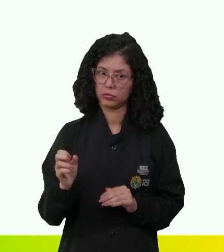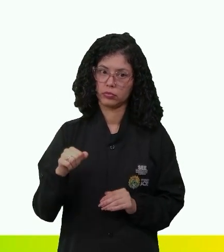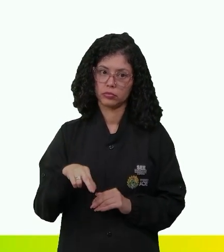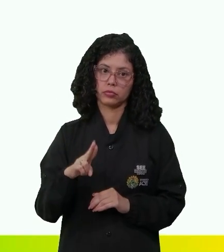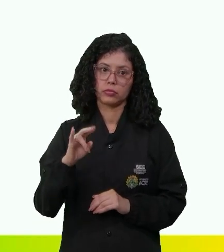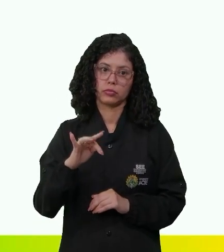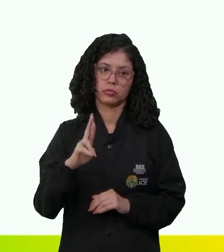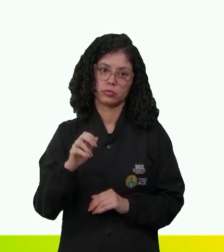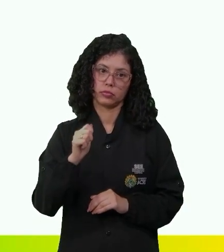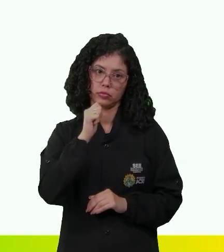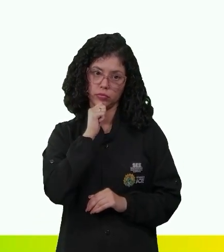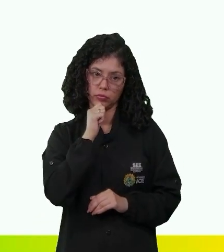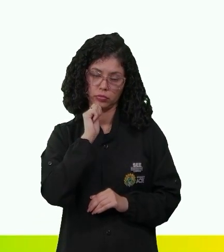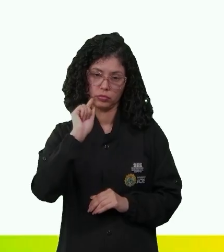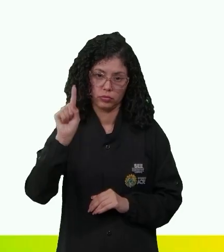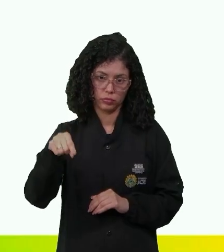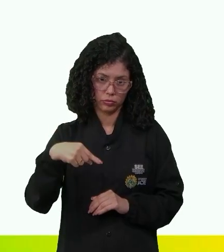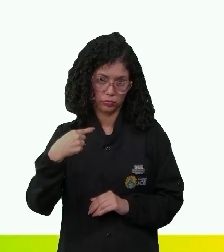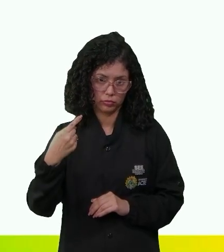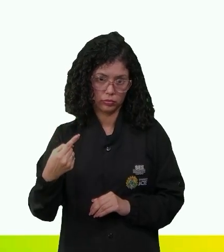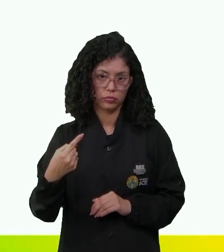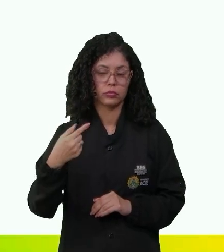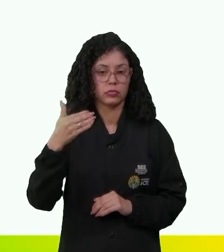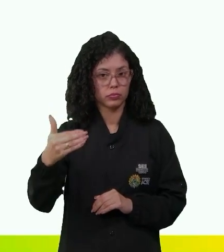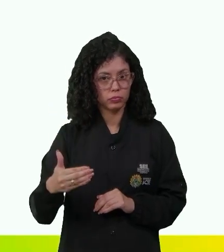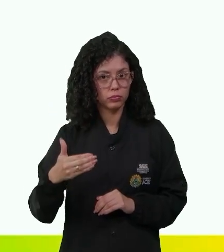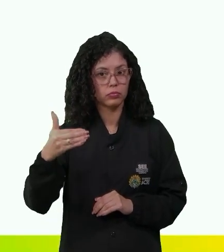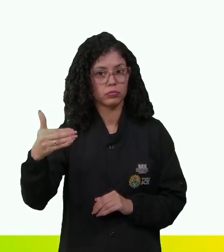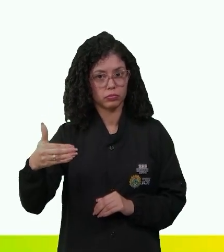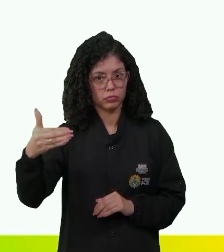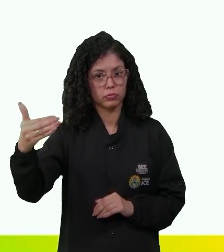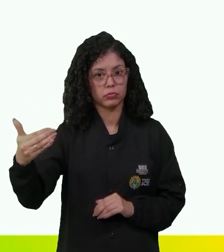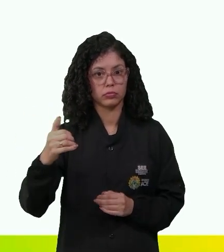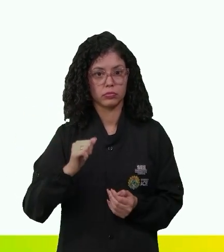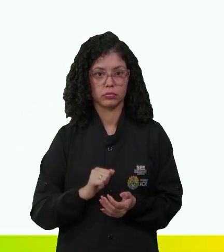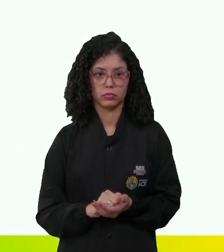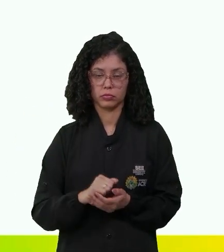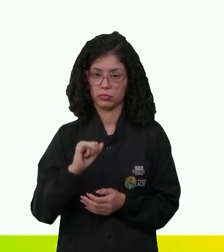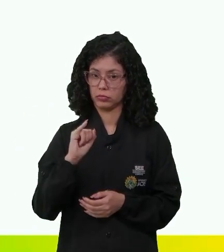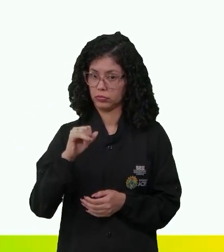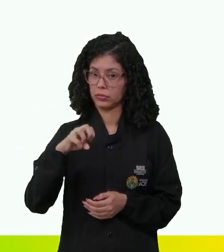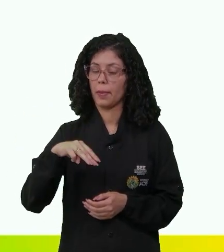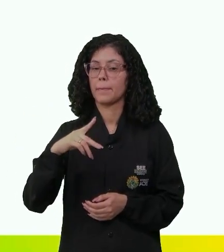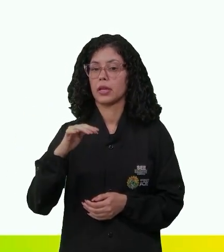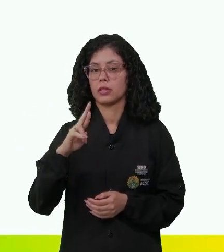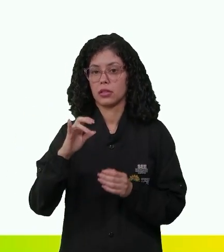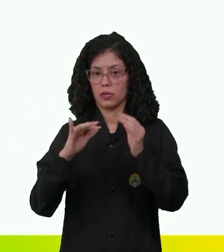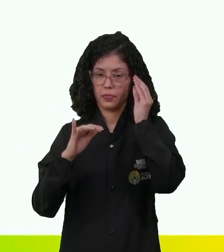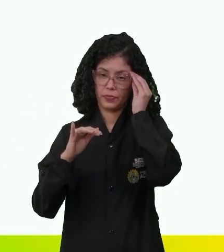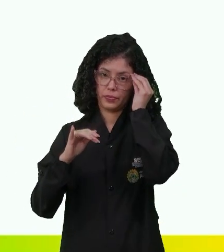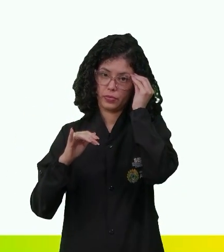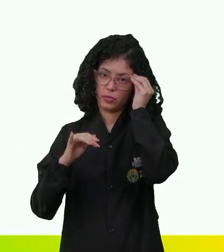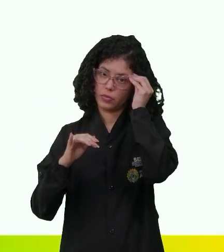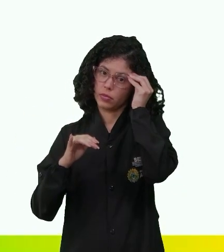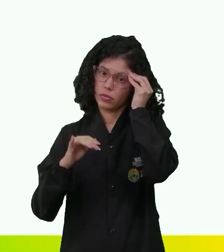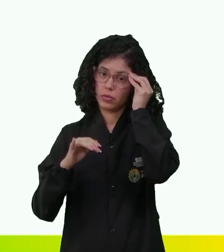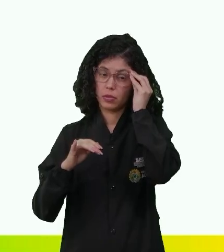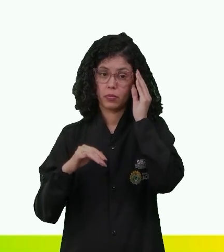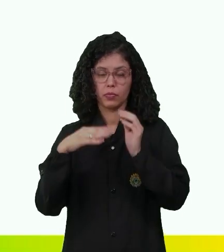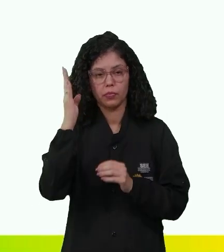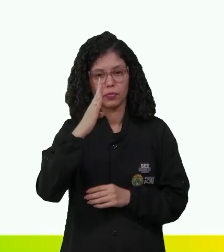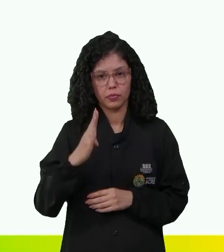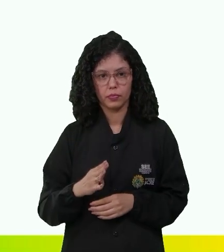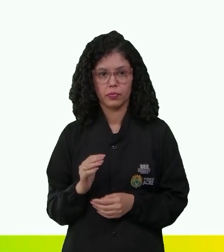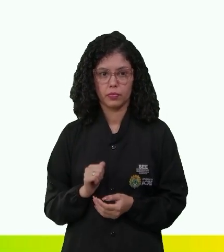unidade institucional foi construída ao longo do período imperial brasileiro. Tá bom? Então se